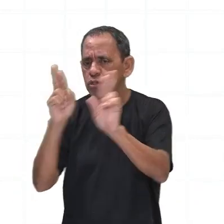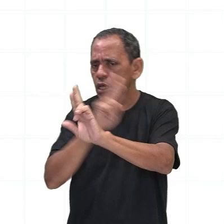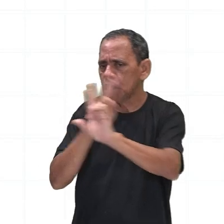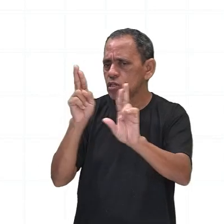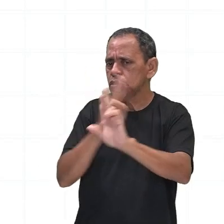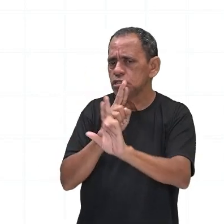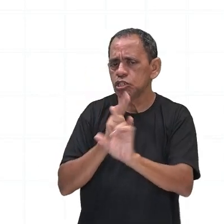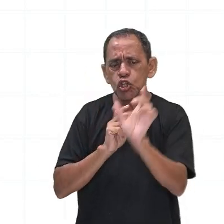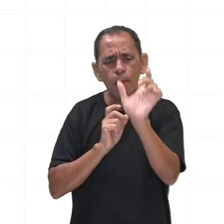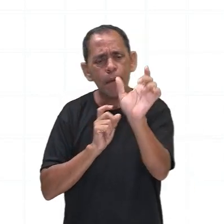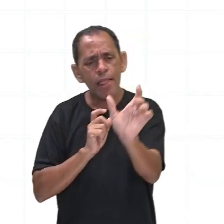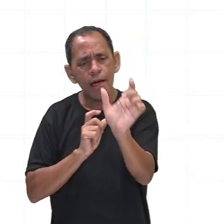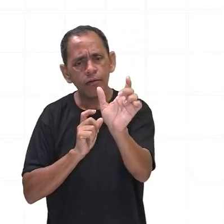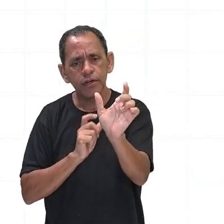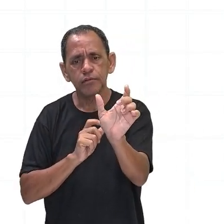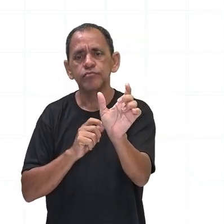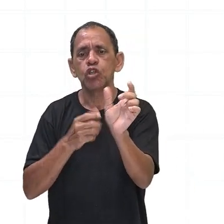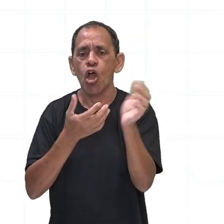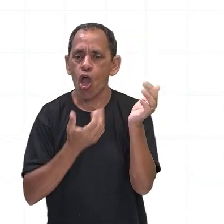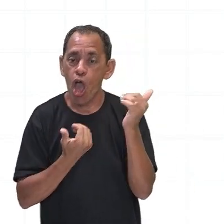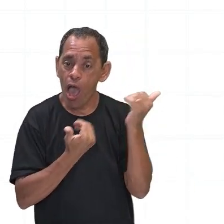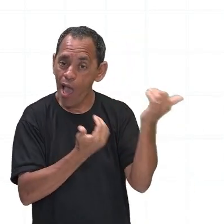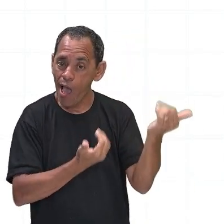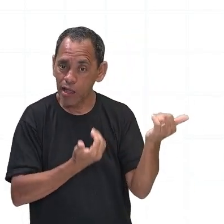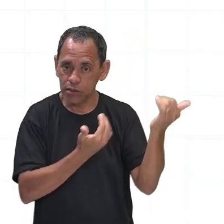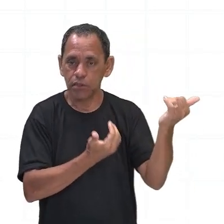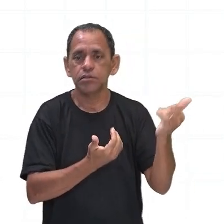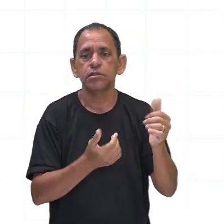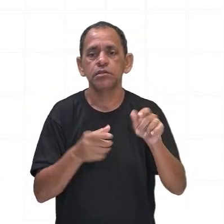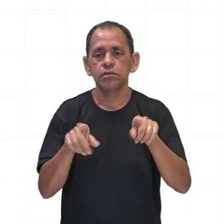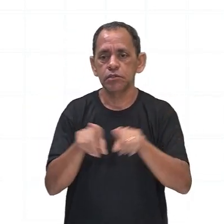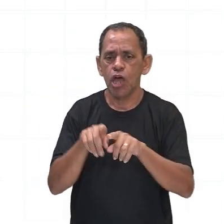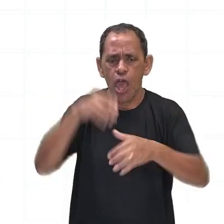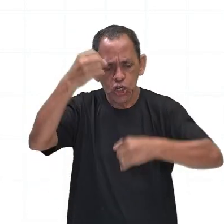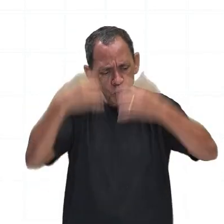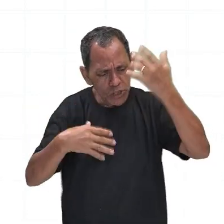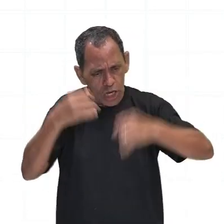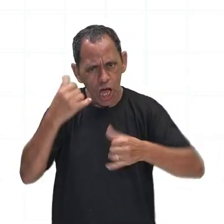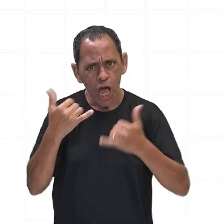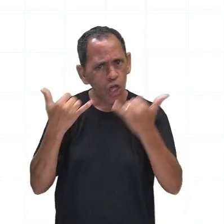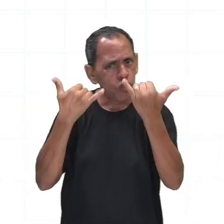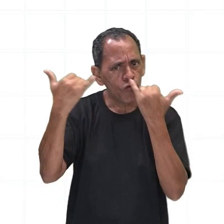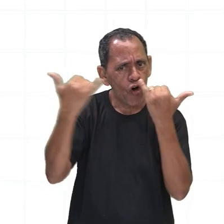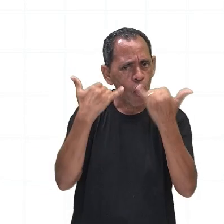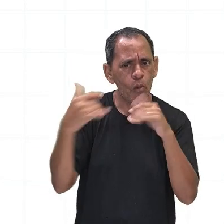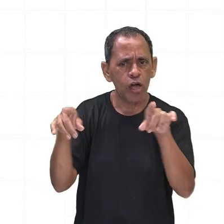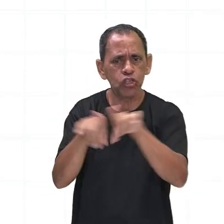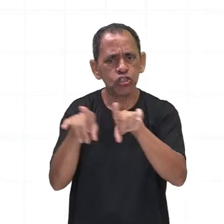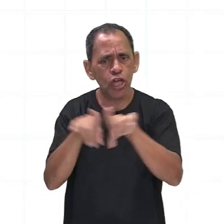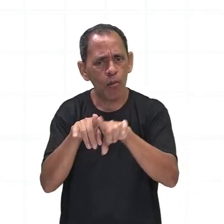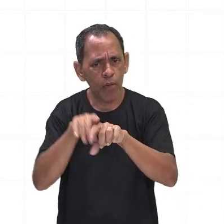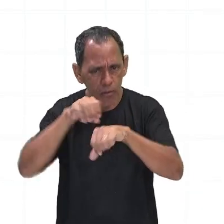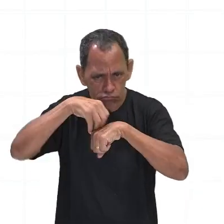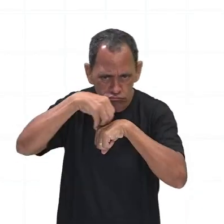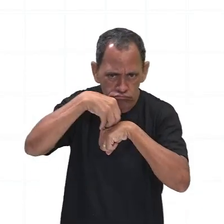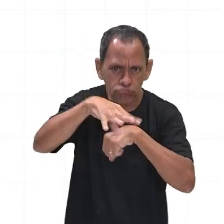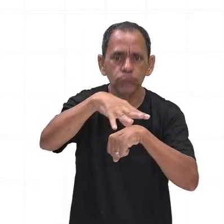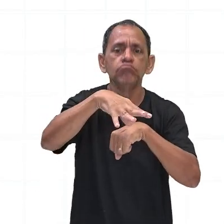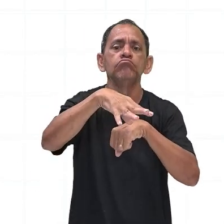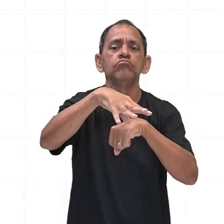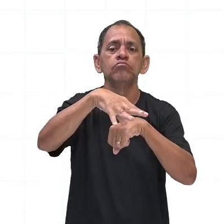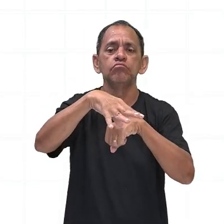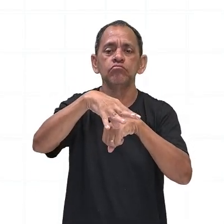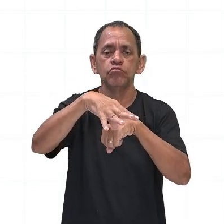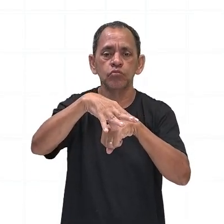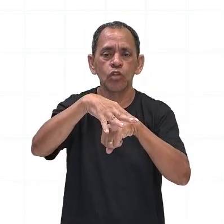palavras adolescência, explicando, informando para a gente qual é essa fase, que fase é essa. Então,